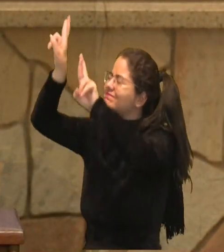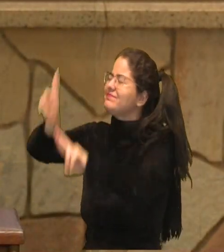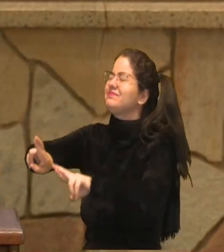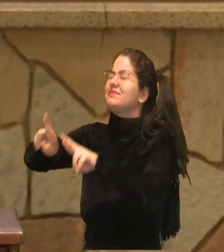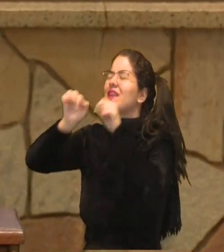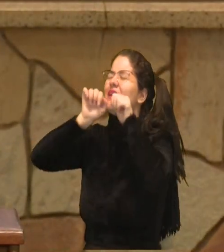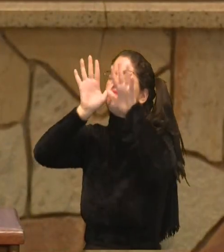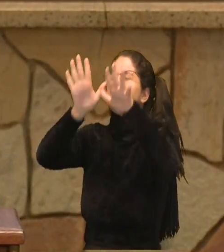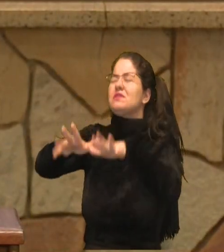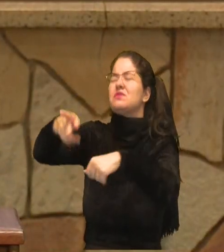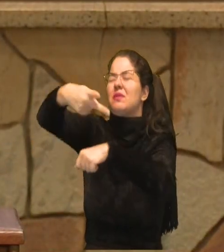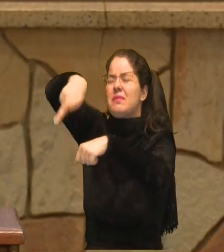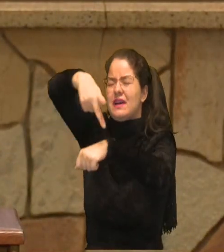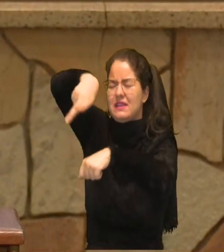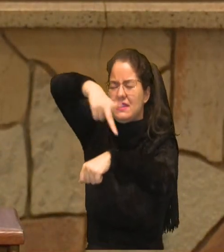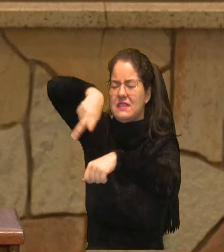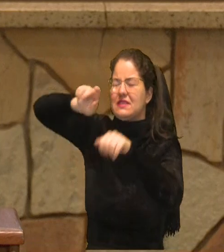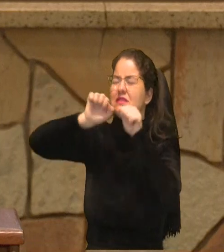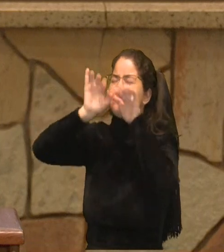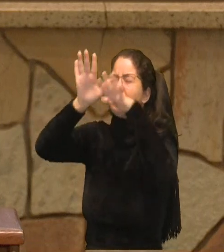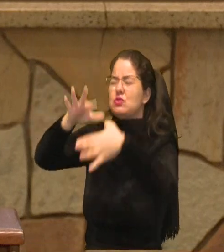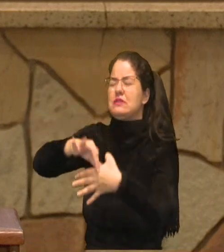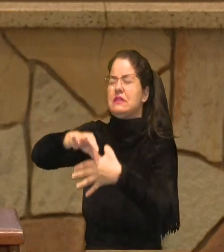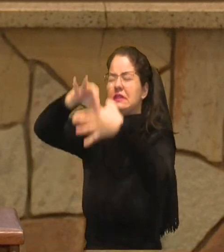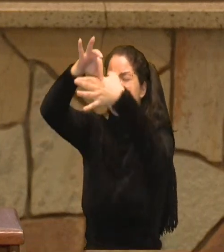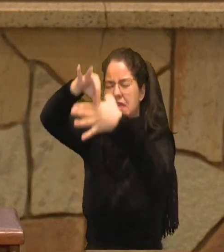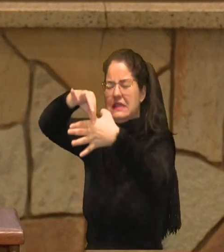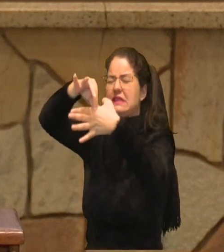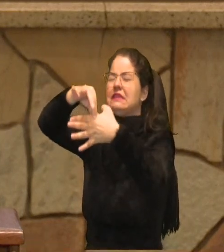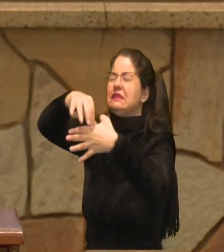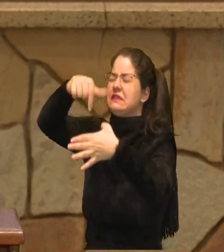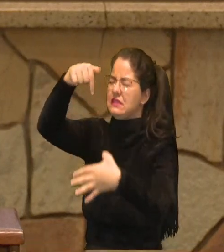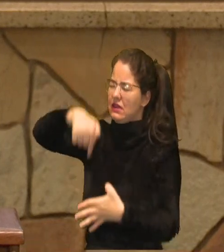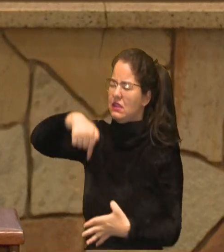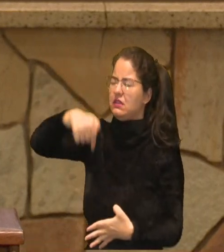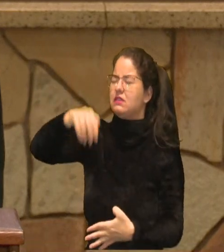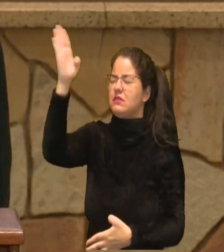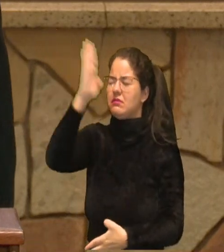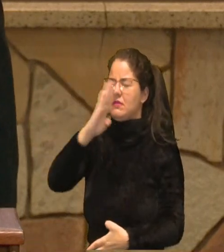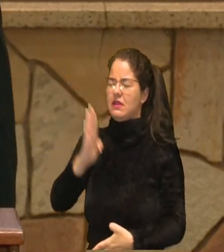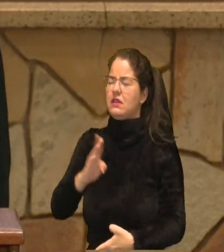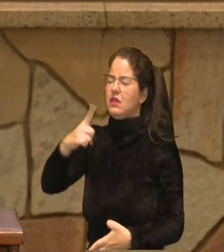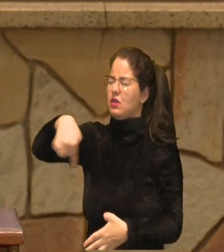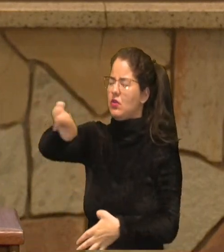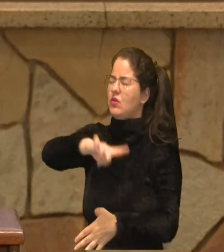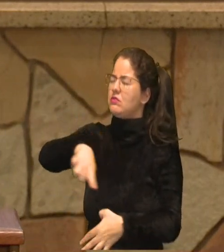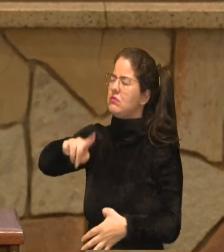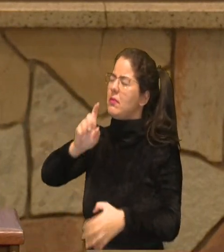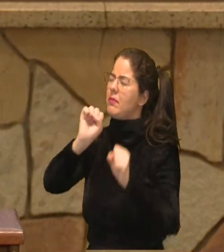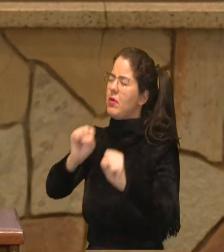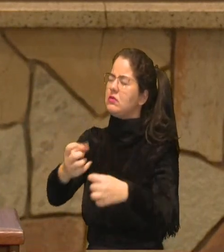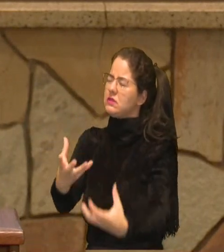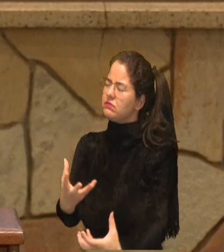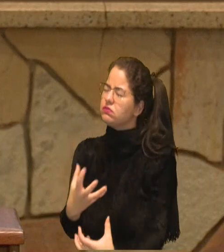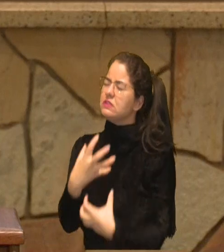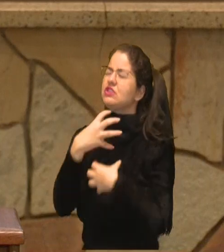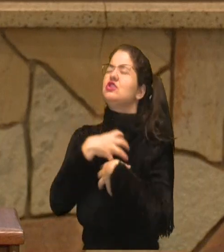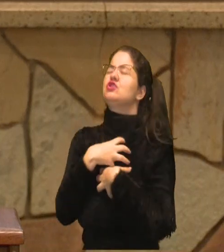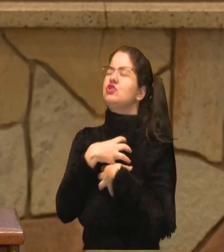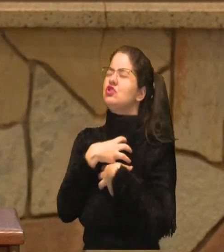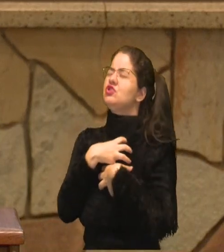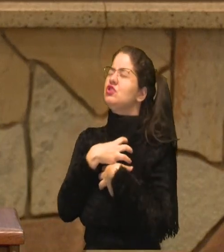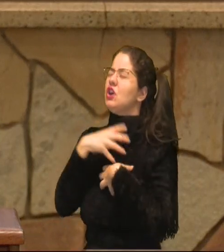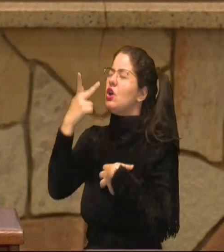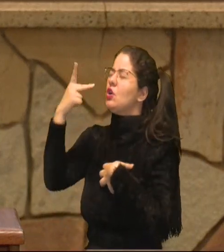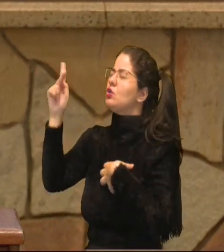nosso país, Senhor Deus, abençoa as lideranças constituídas, ó Pai, que sejam impactados a cada dia pela Tua palavra, onde quer